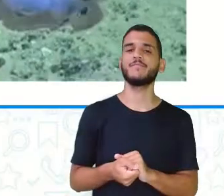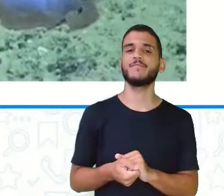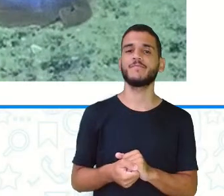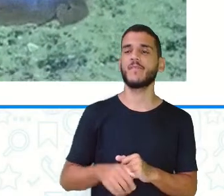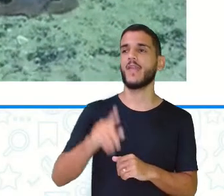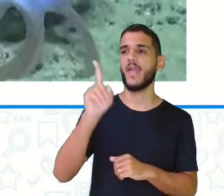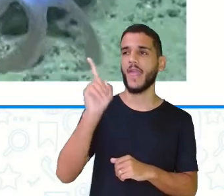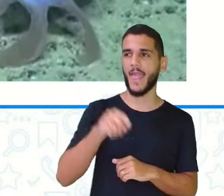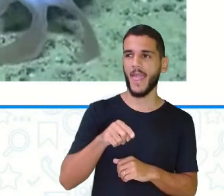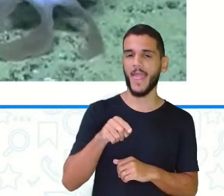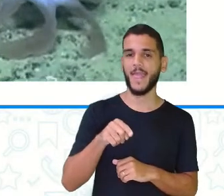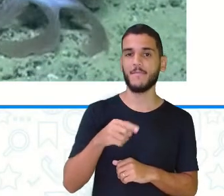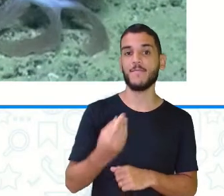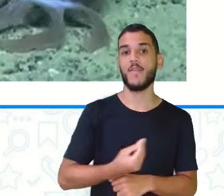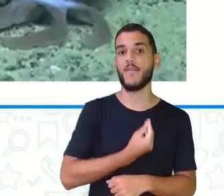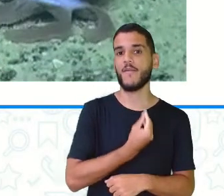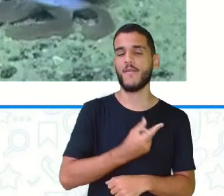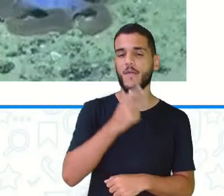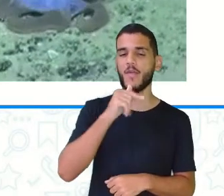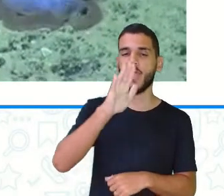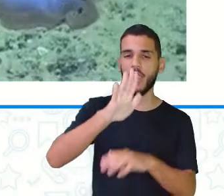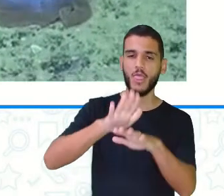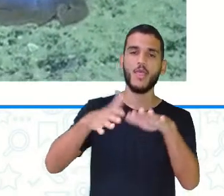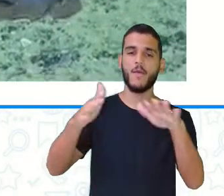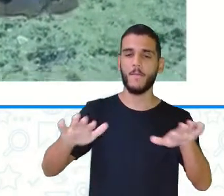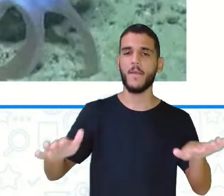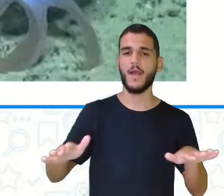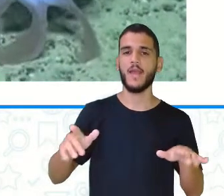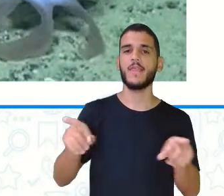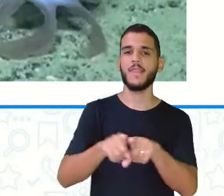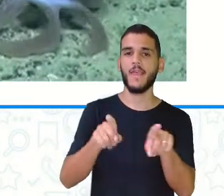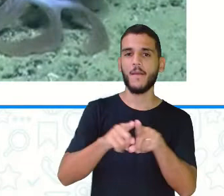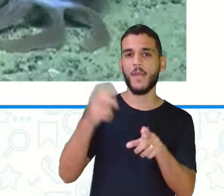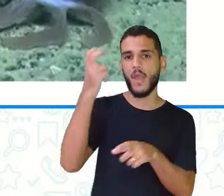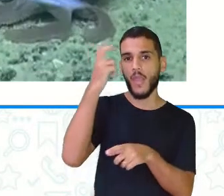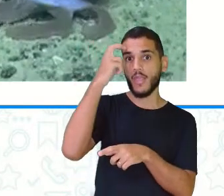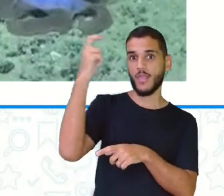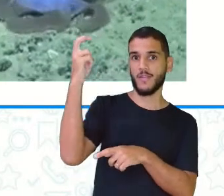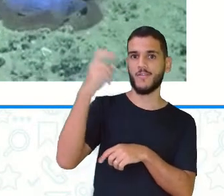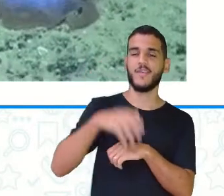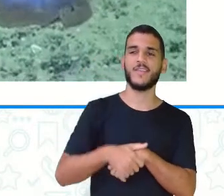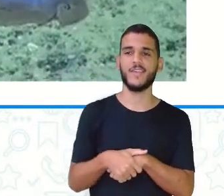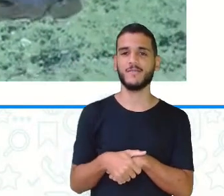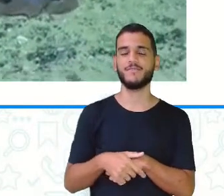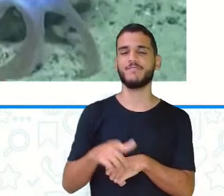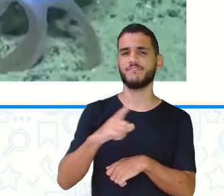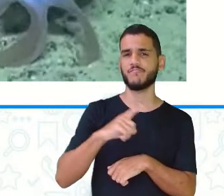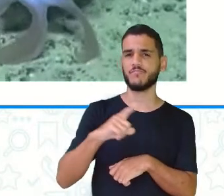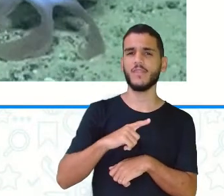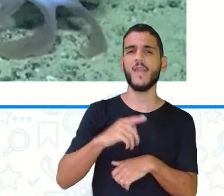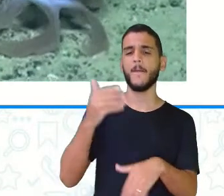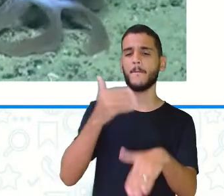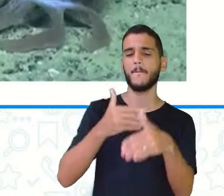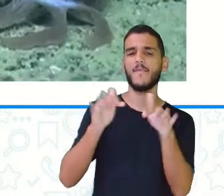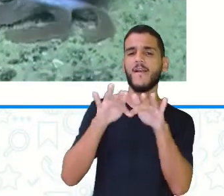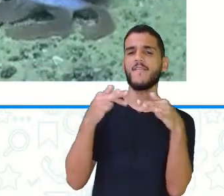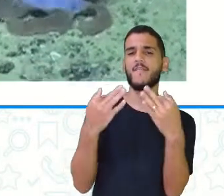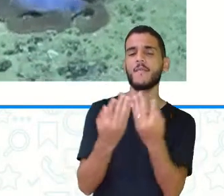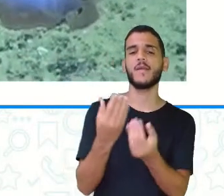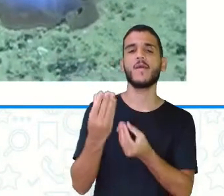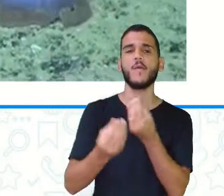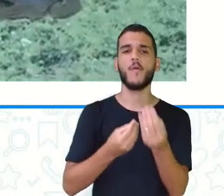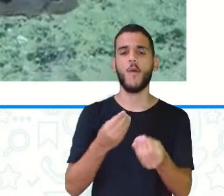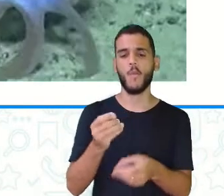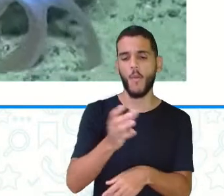uma criatura marinha muito inteligente, porque ele faz parte da família dos polvos. Os polvos são considerados criaturas